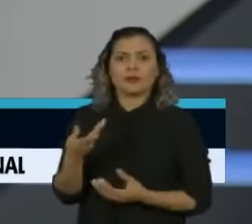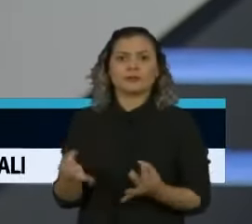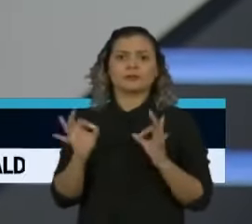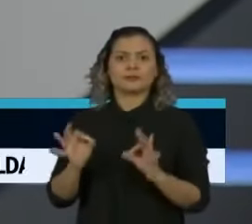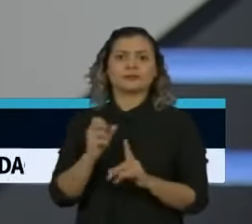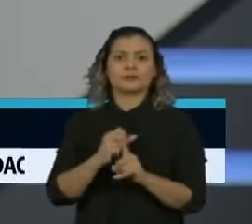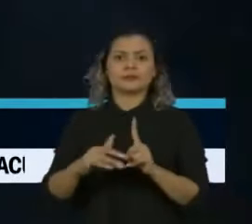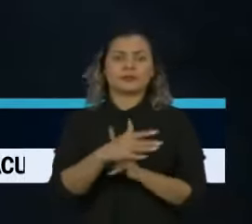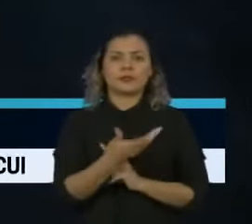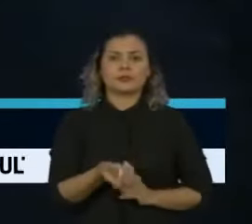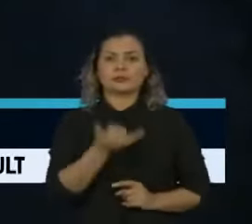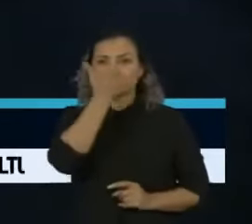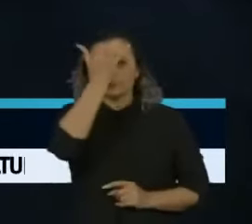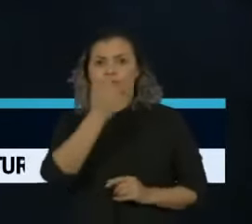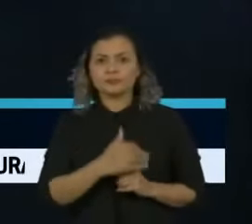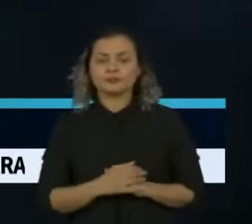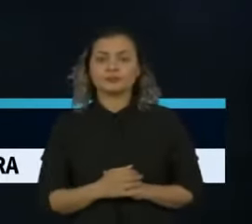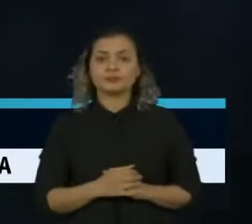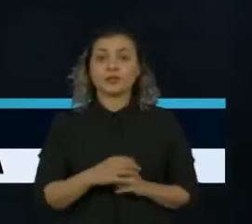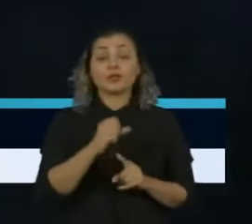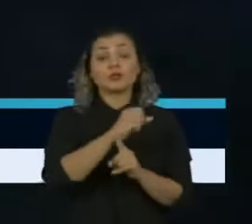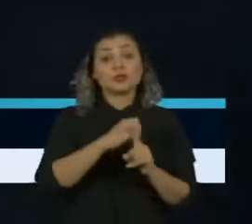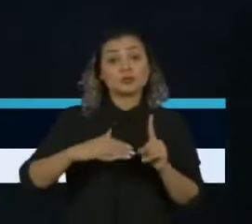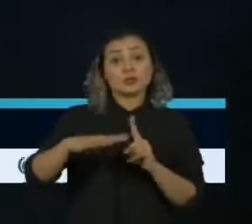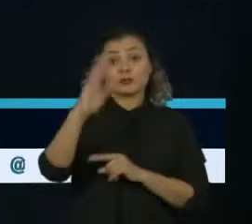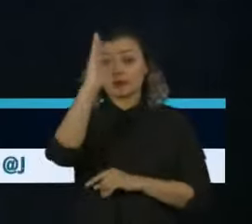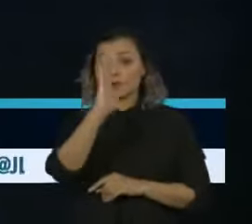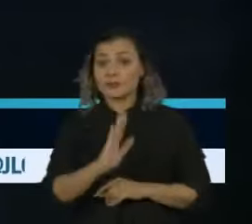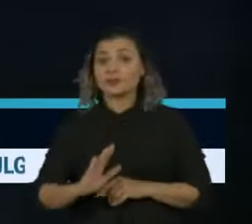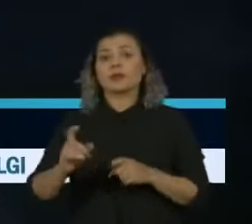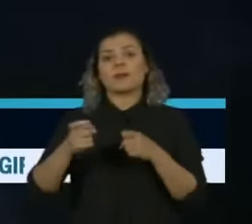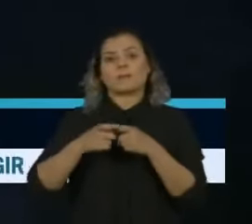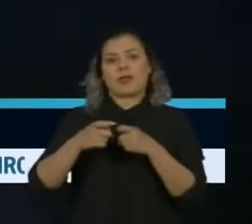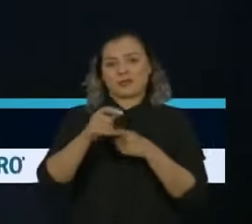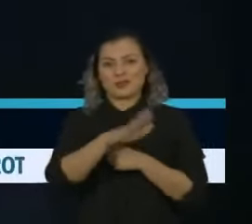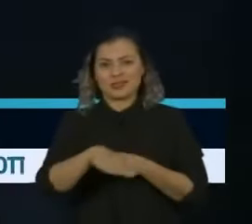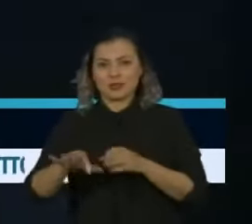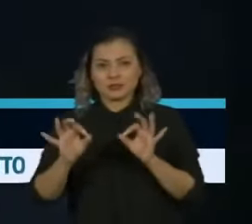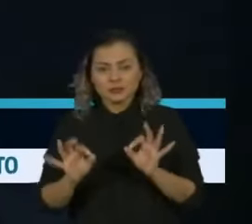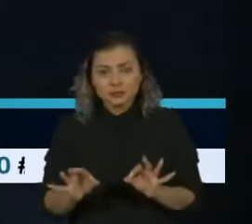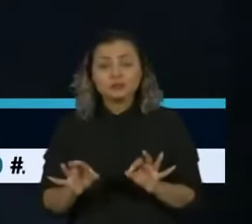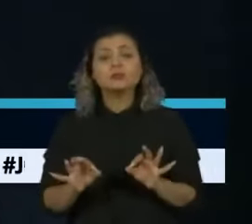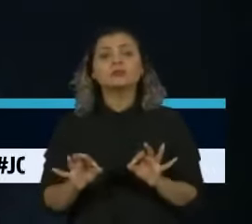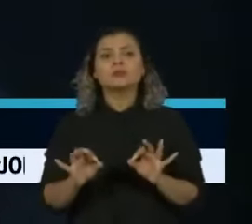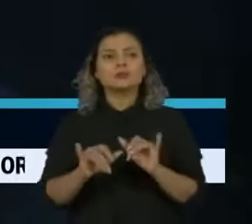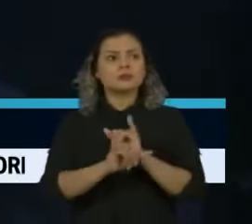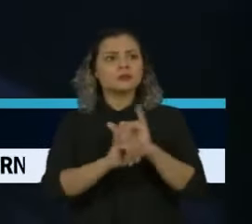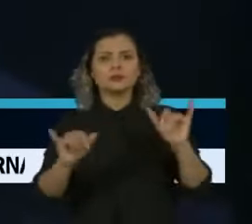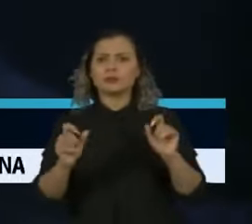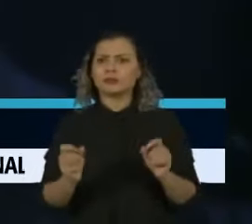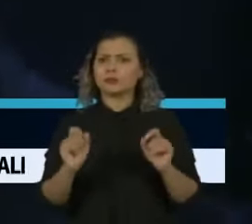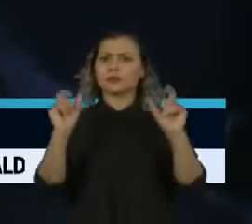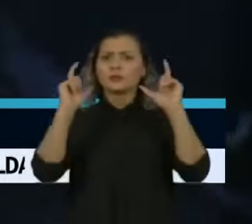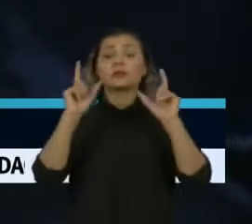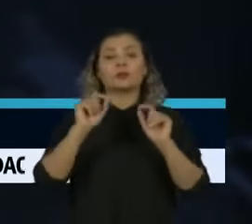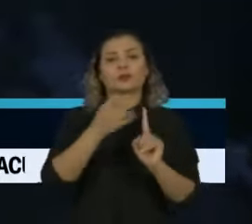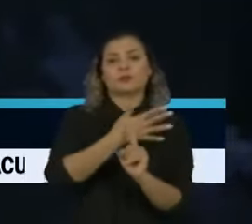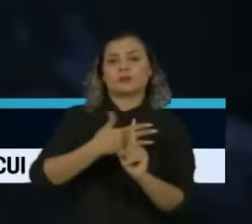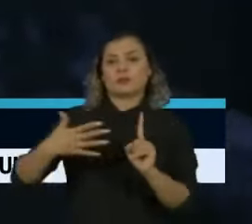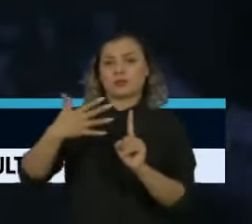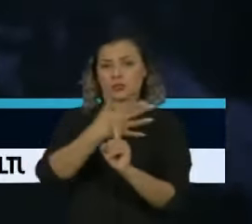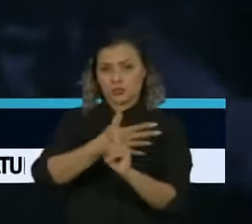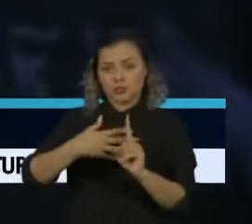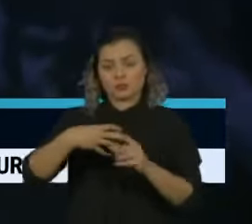Exato. A Sociedade Brasileira de Pediatria faz um alerta sobre a subnotificação de casos da síndrome